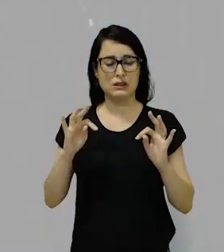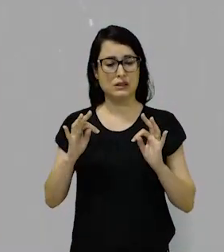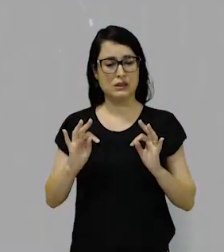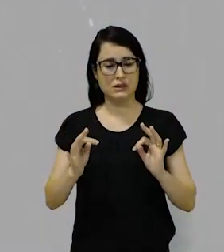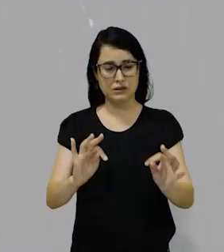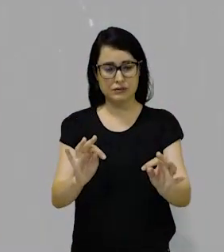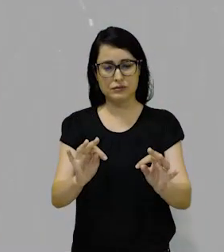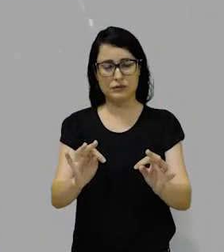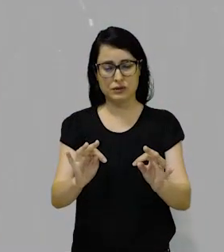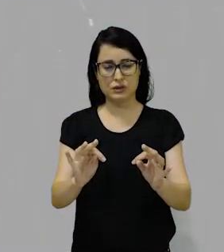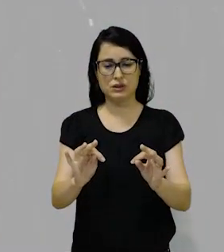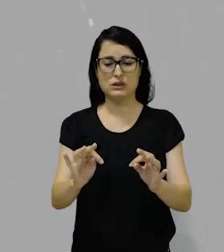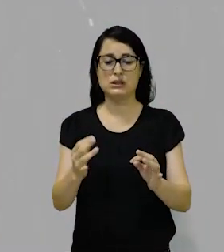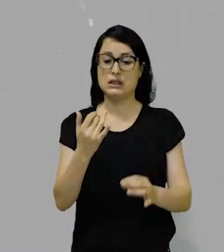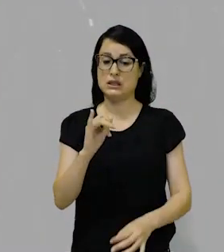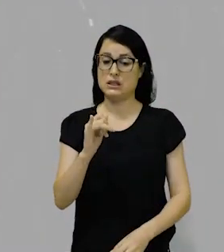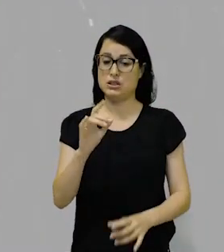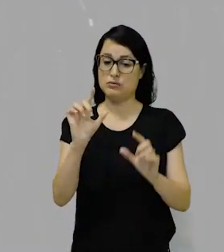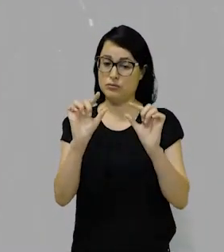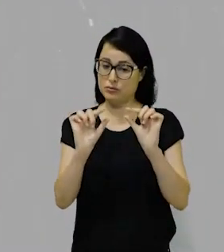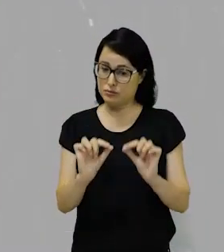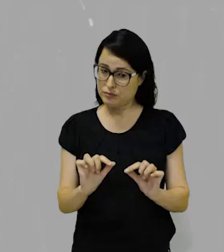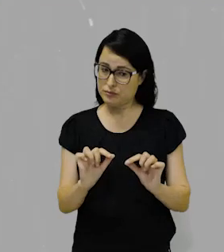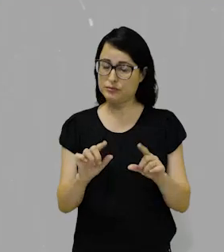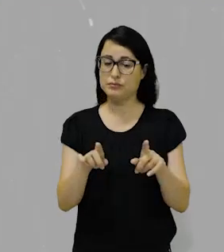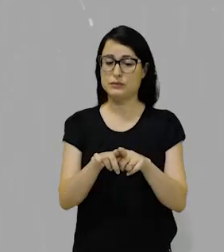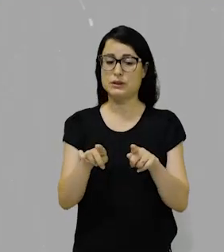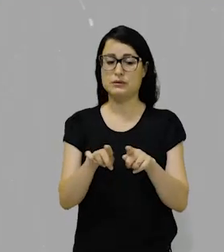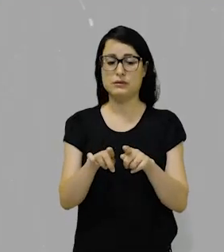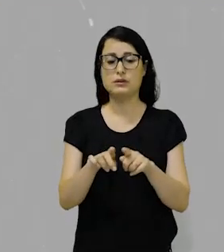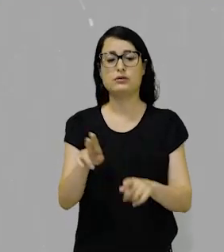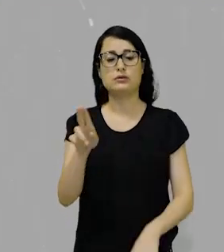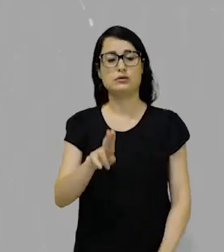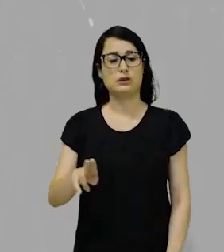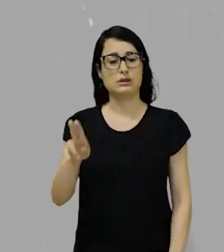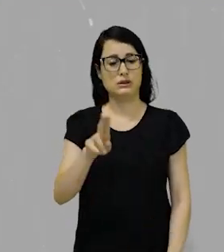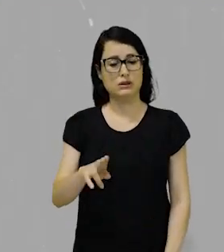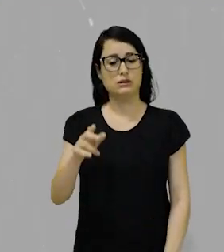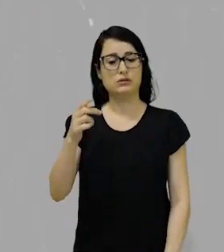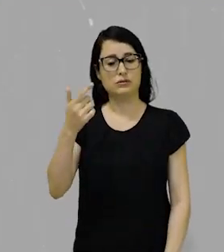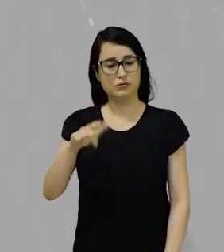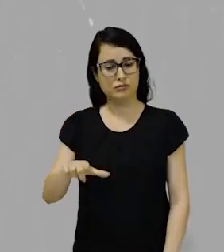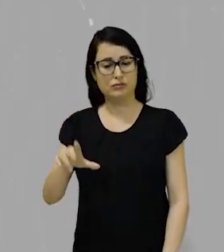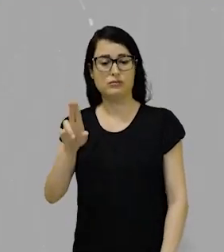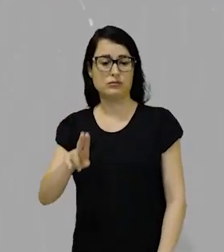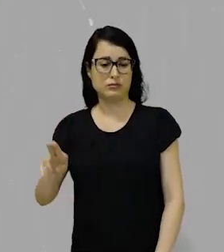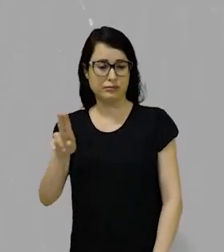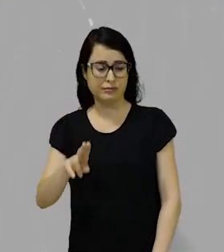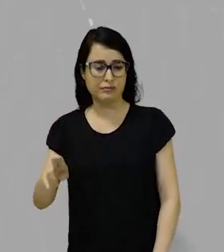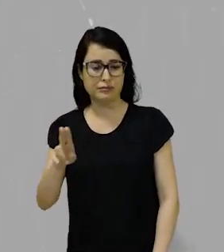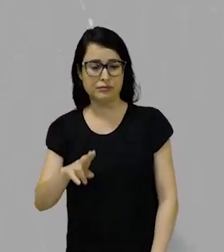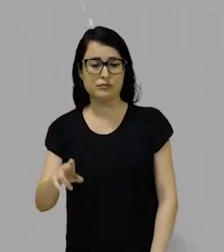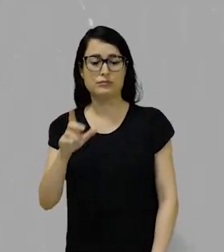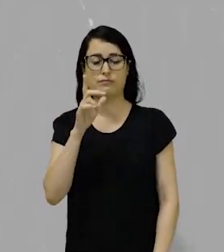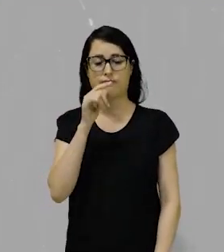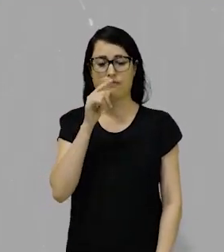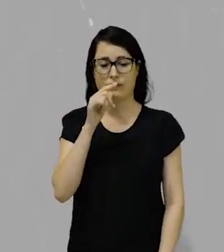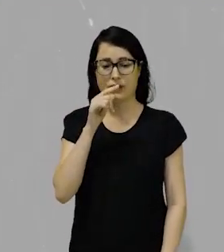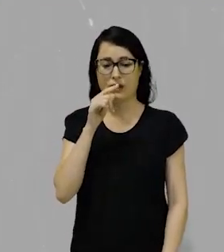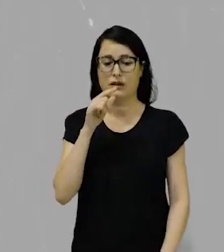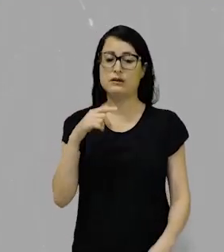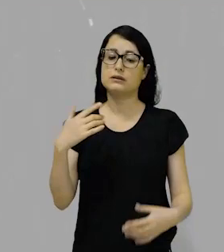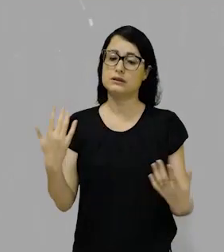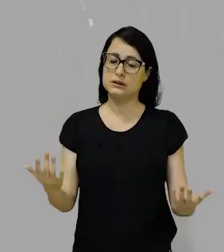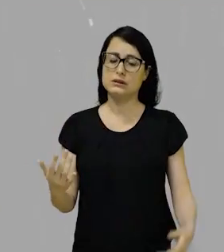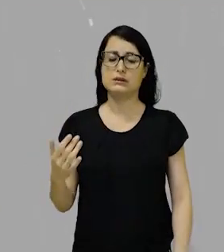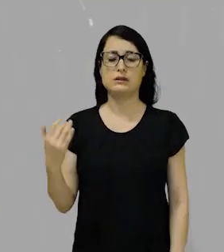tecnologias que vão consumir menos energia, né? Nós vamos ter a utilização e reutilização dos recursos hídricos e tudo isso, galera,